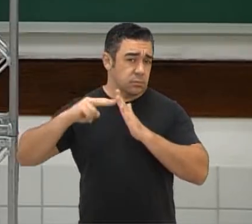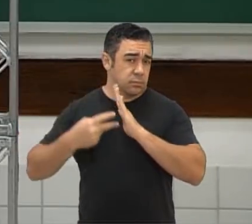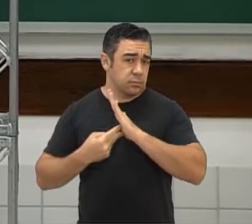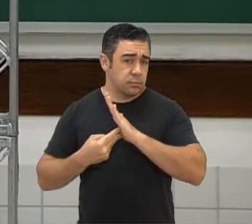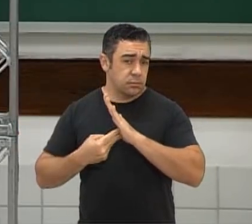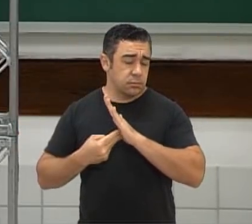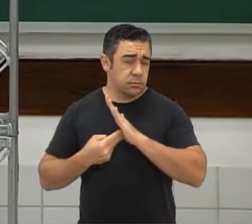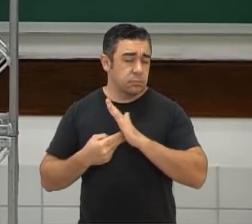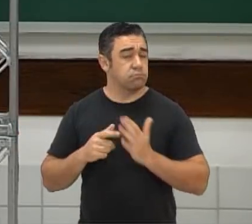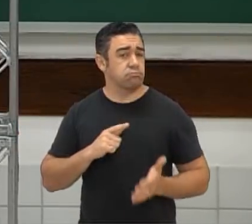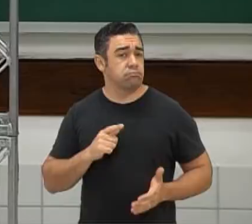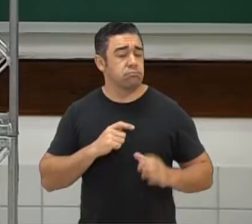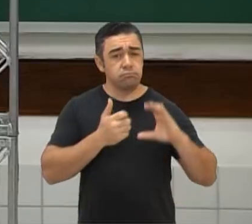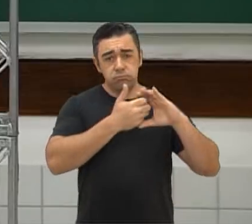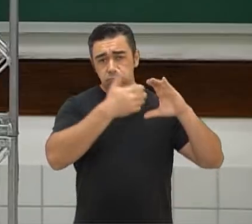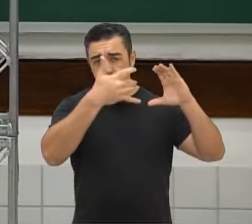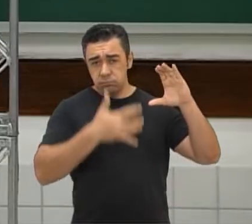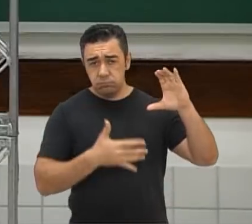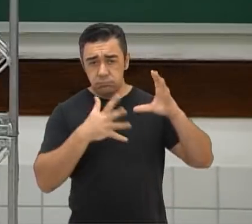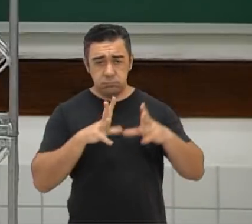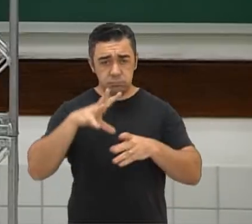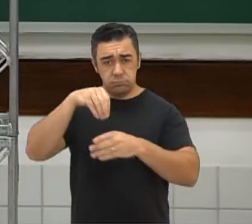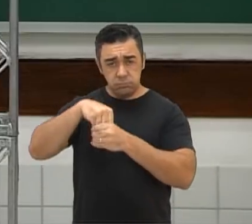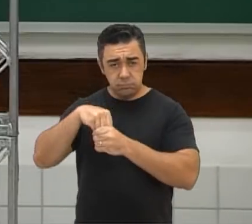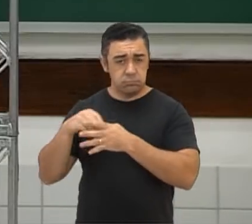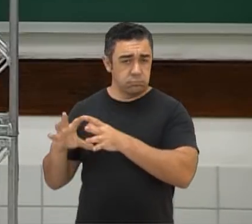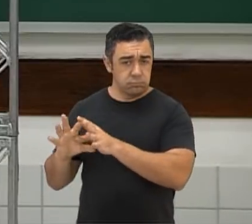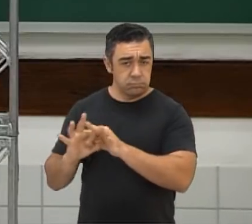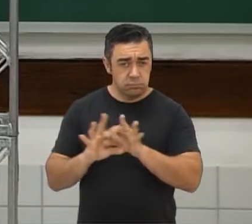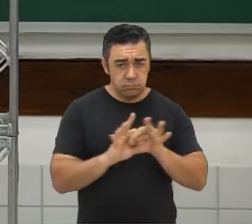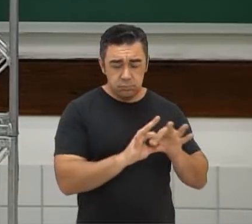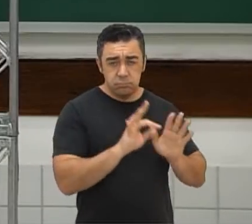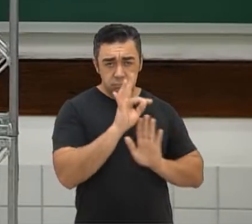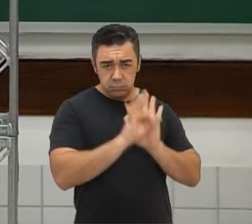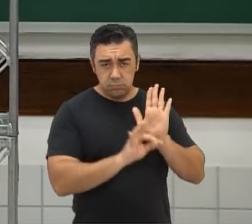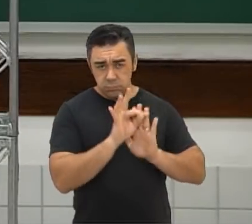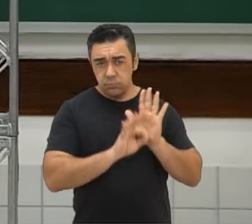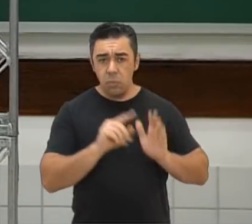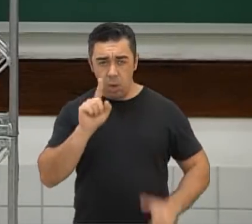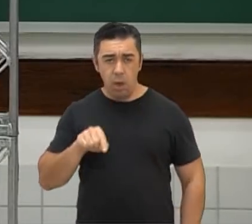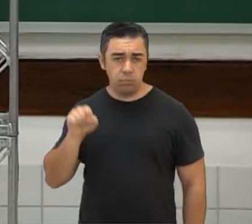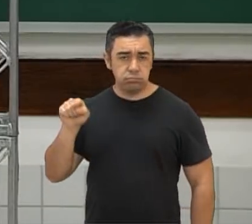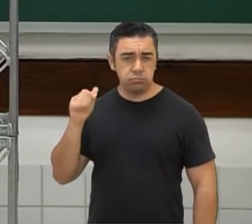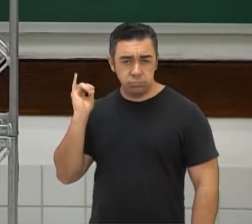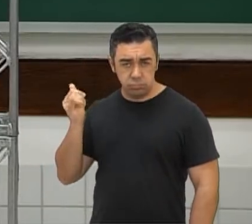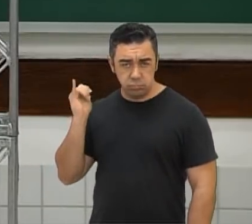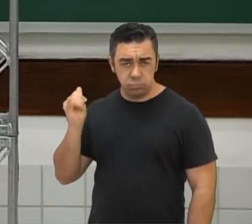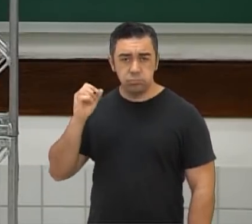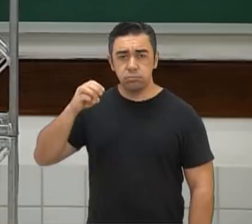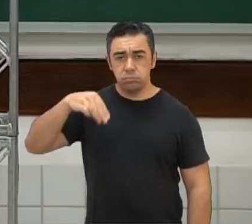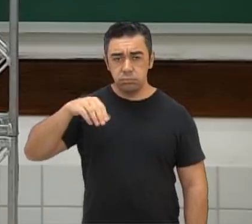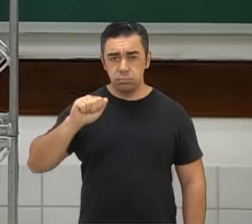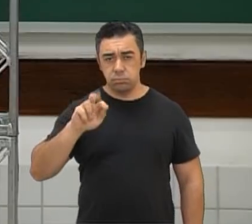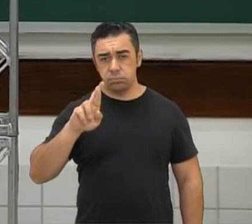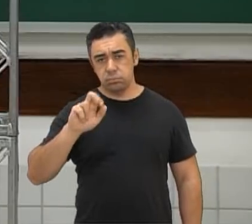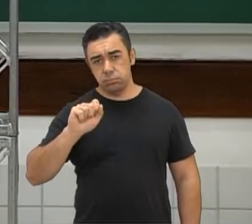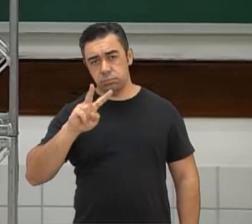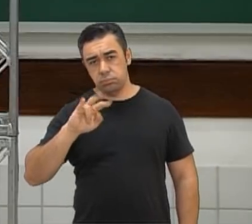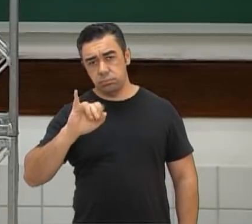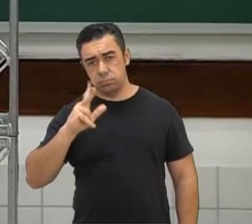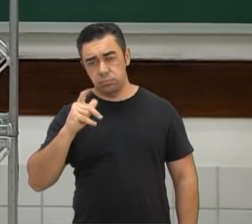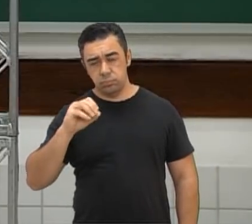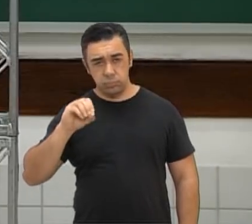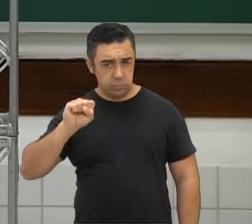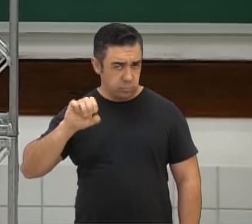Existem certas características, certos elementos composicionais para que a gente considere um conto como sendo aí dessa categoria,